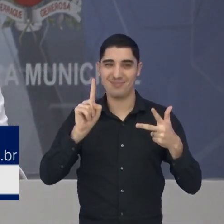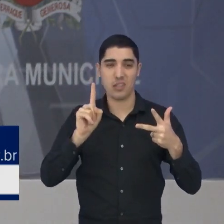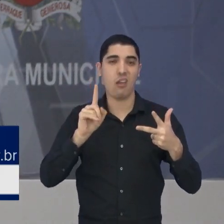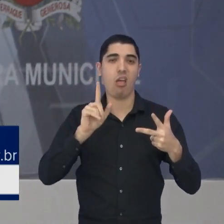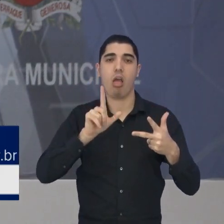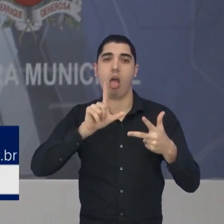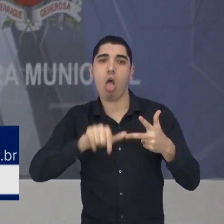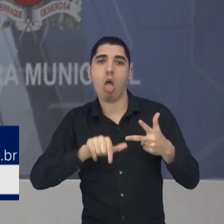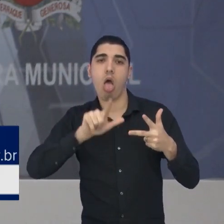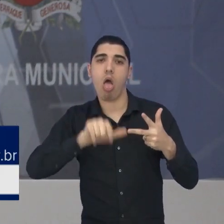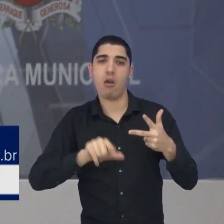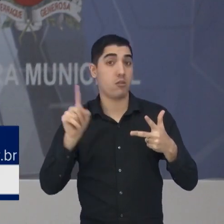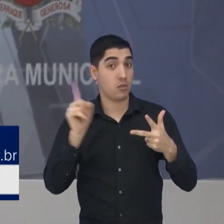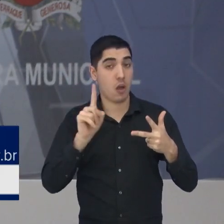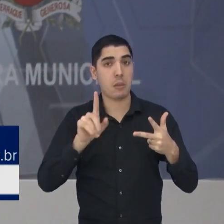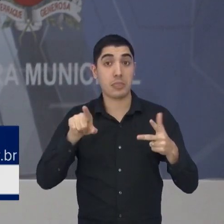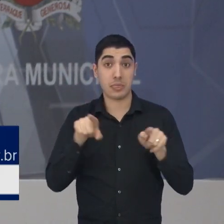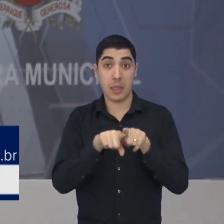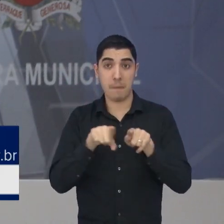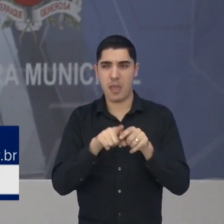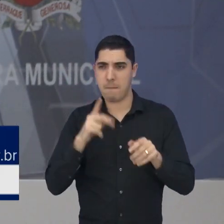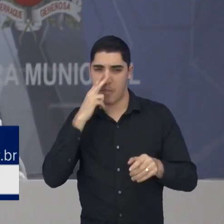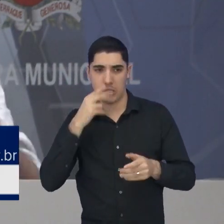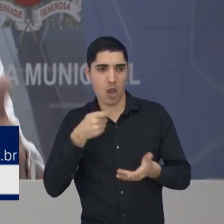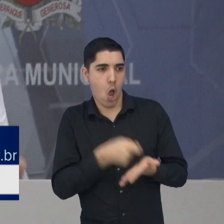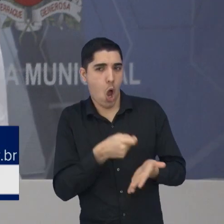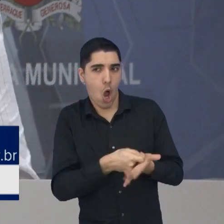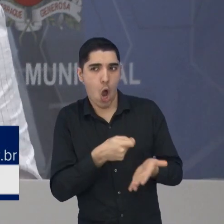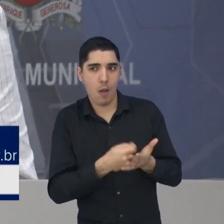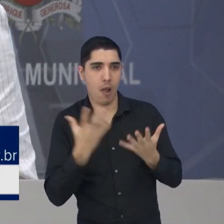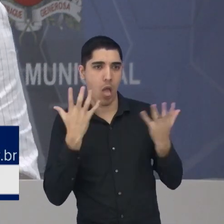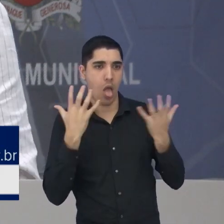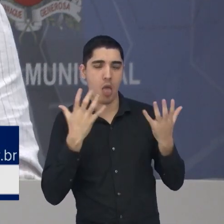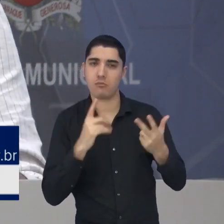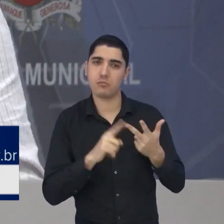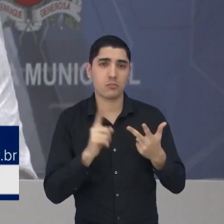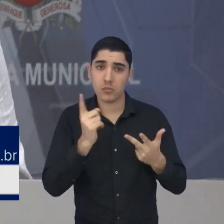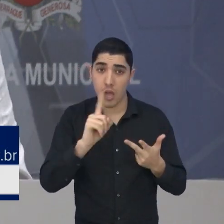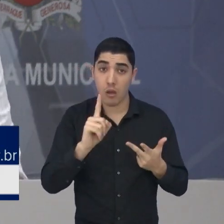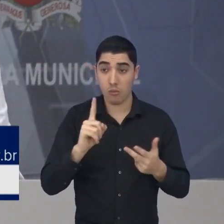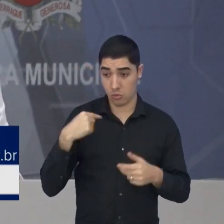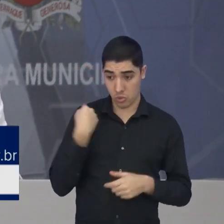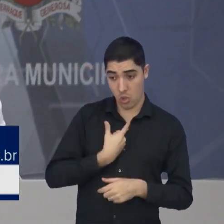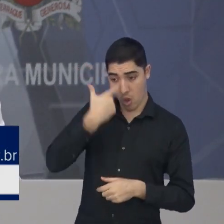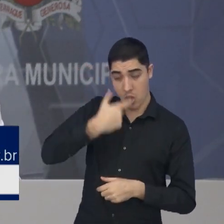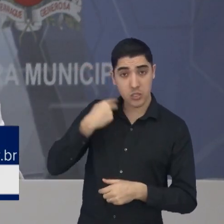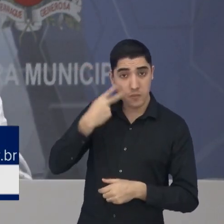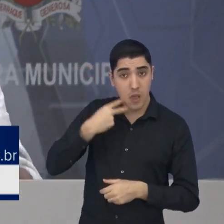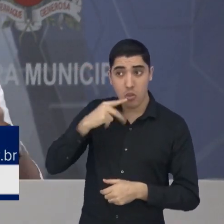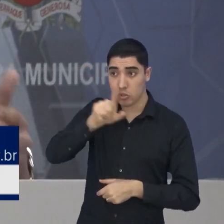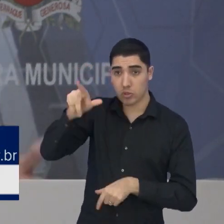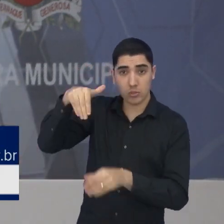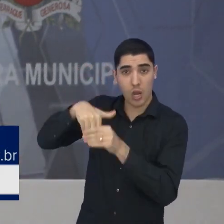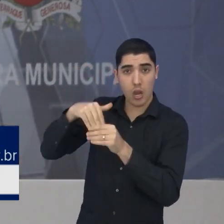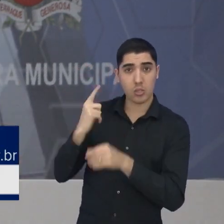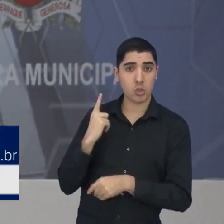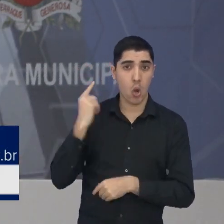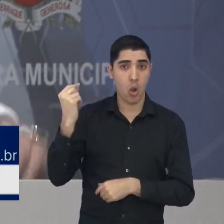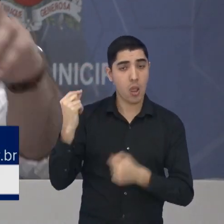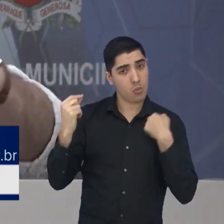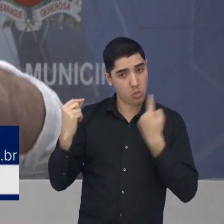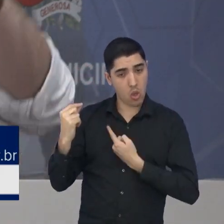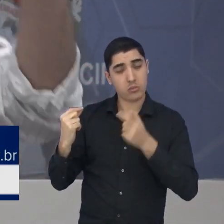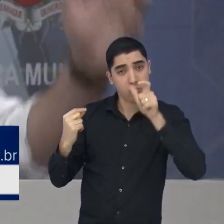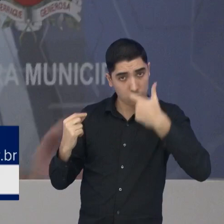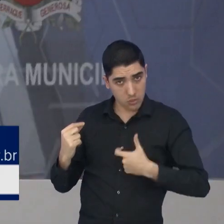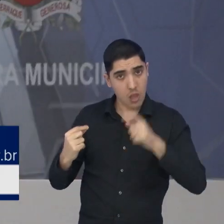assodamento, sem pressão, para que a gente possa fazer o que a gente foi eleito para fazer, que é o exercício da democracia. Nós somos representantes,